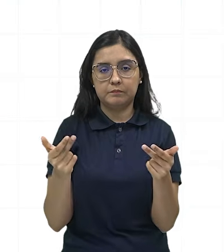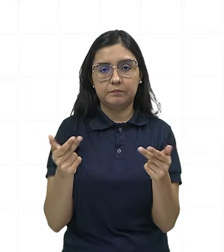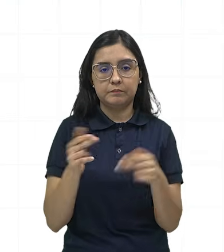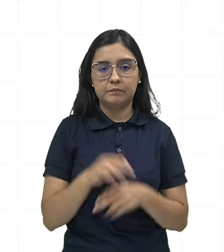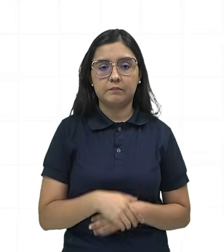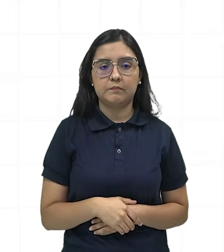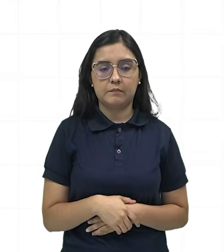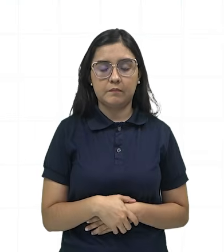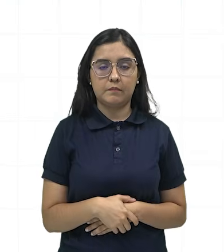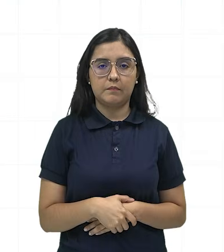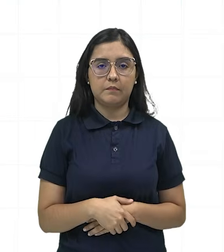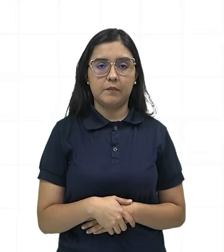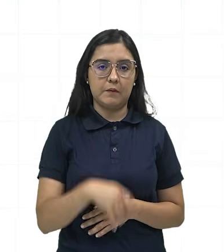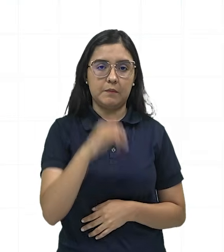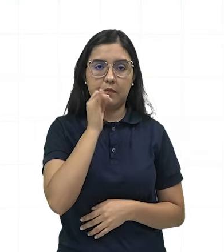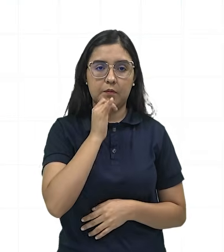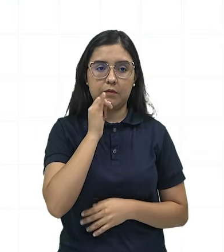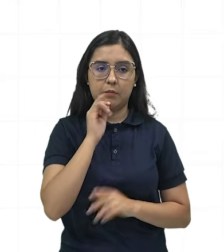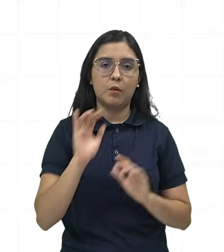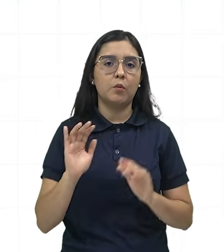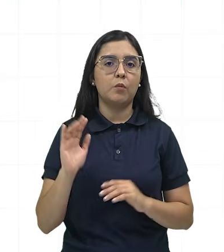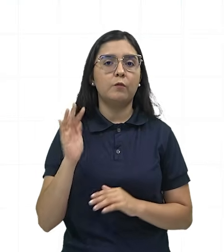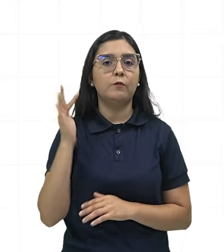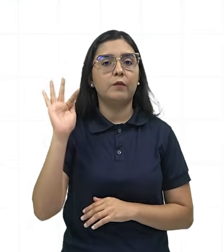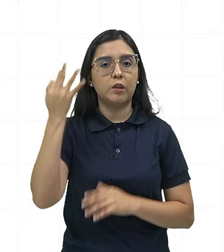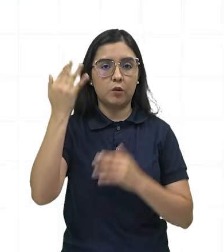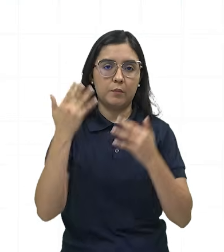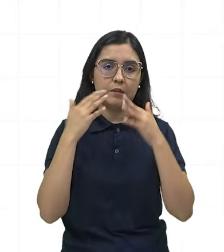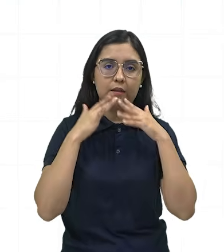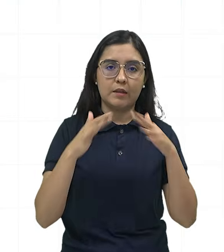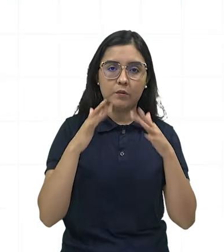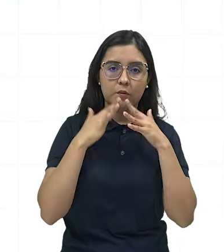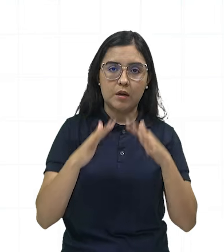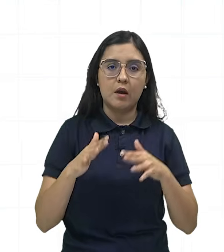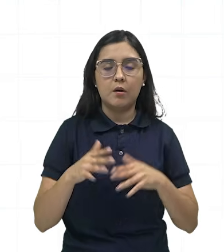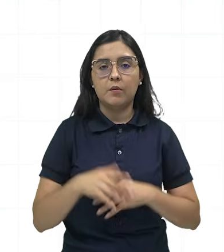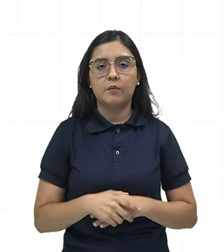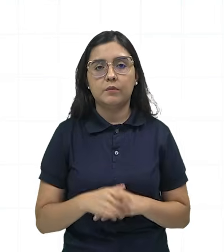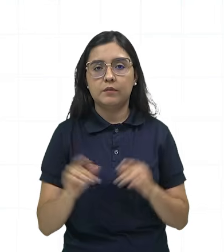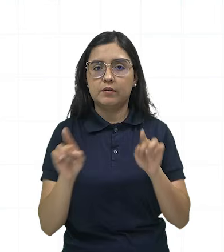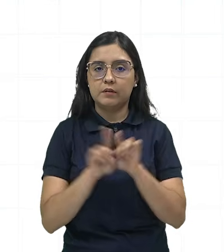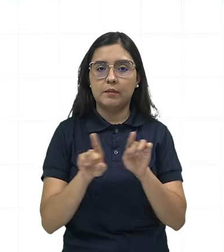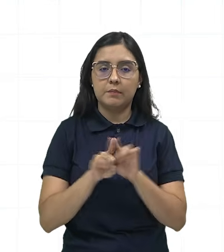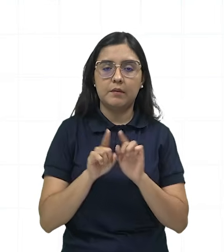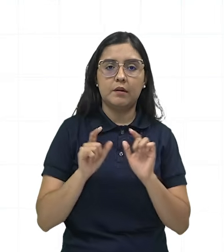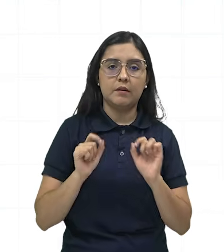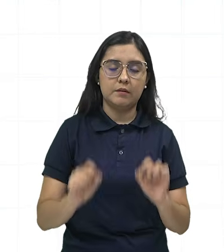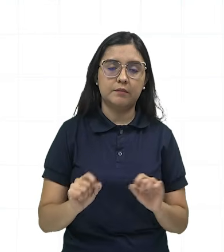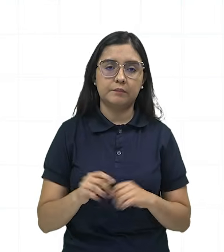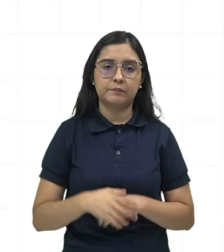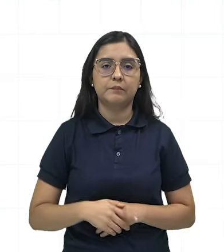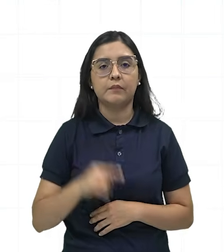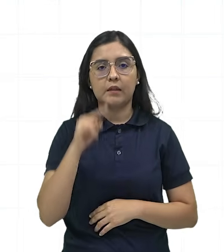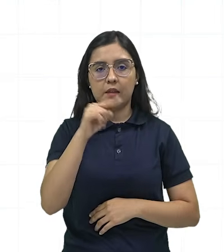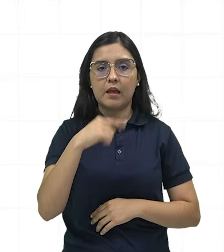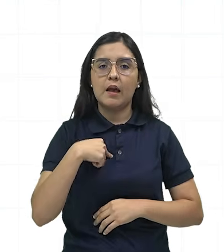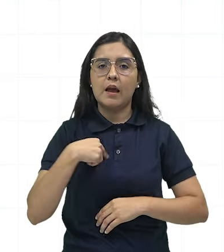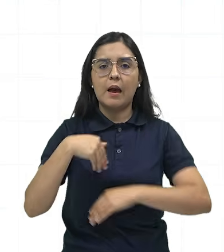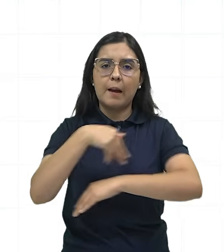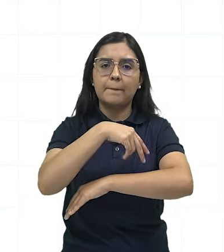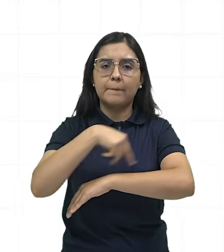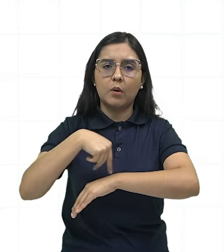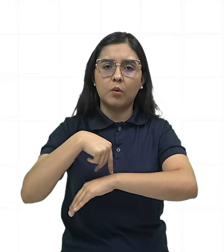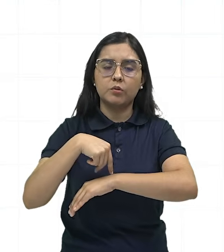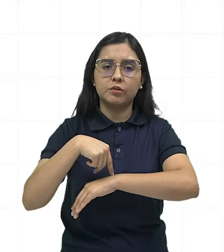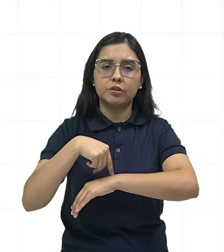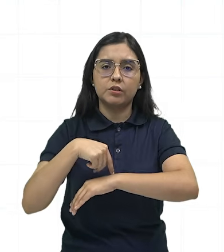um desastre ambiental, por exemplo, né? A ponte lá do Rio